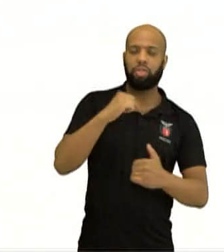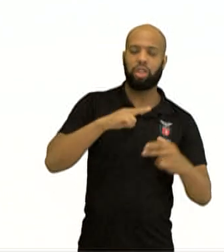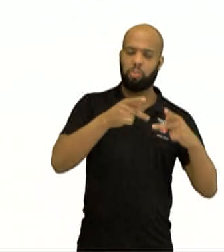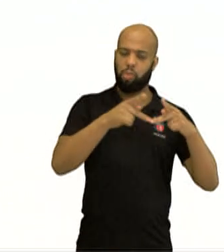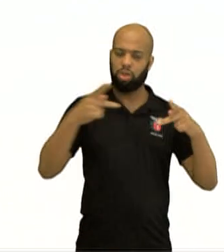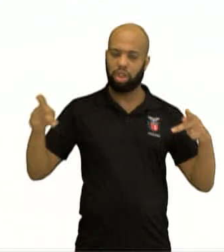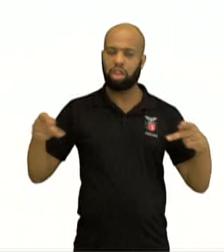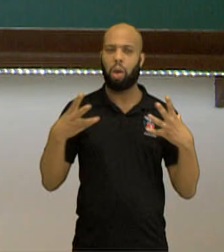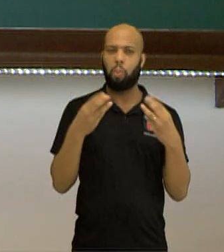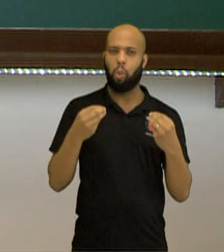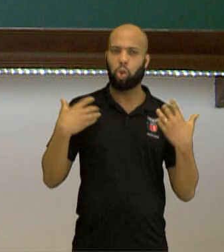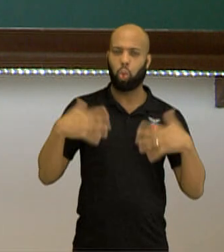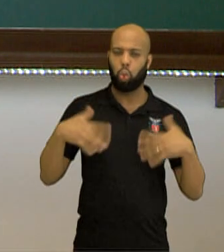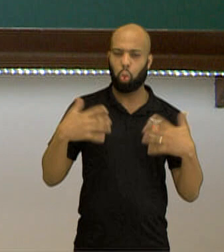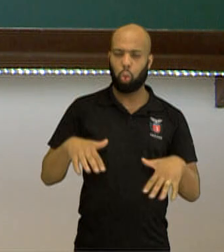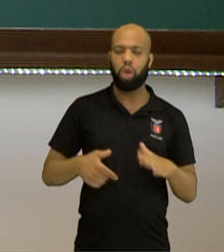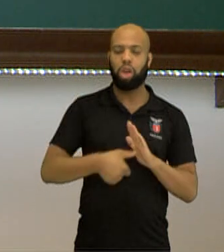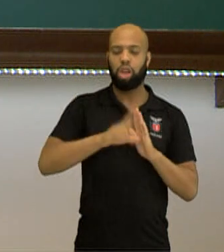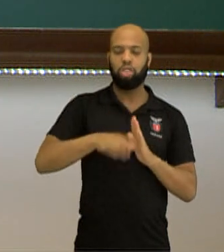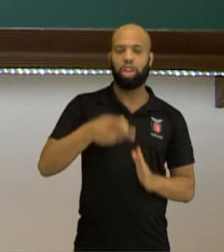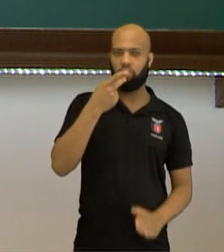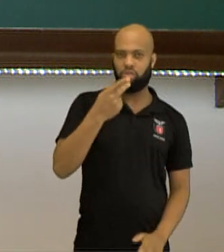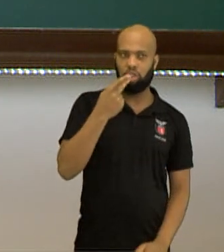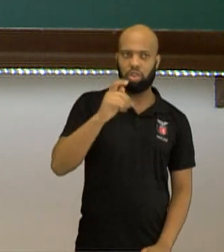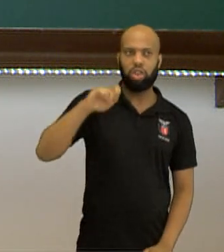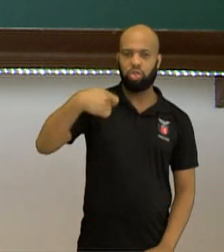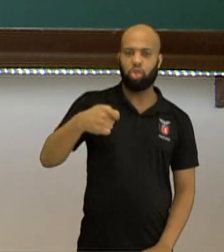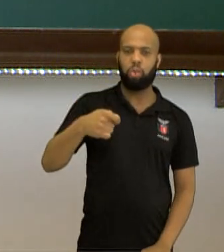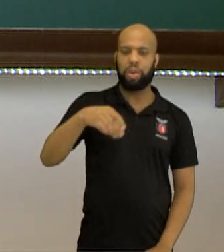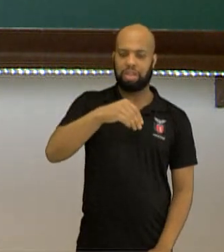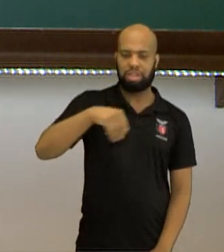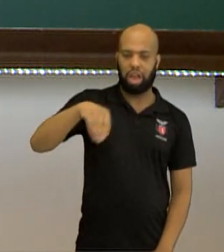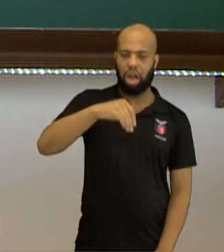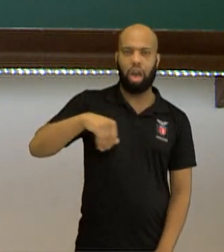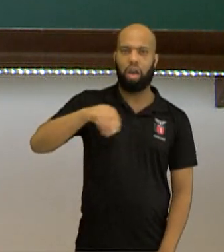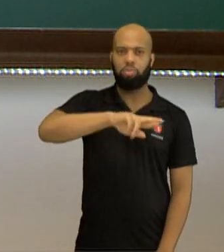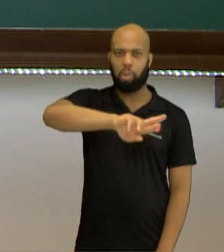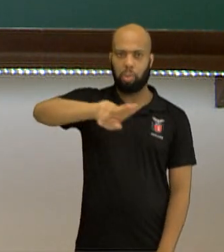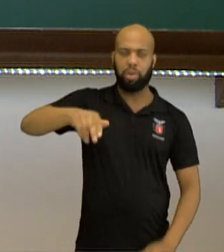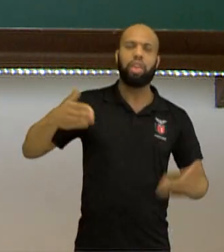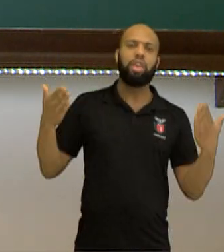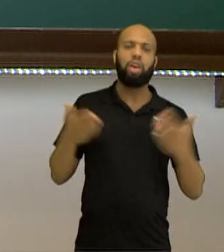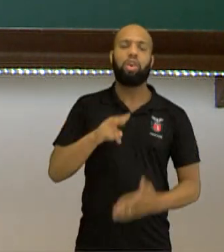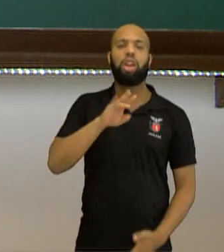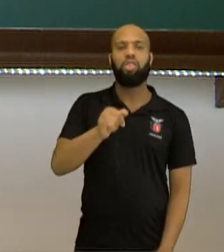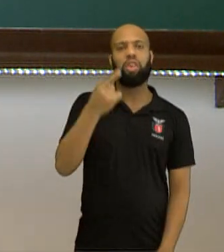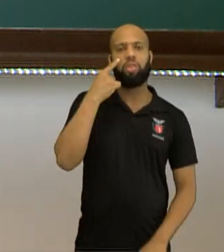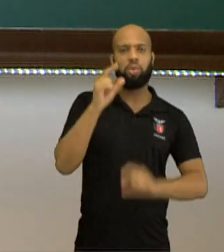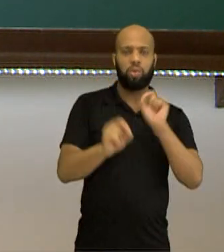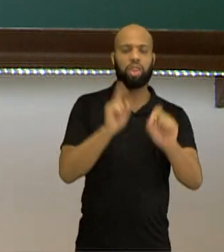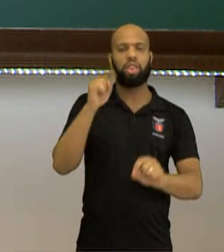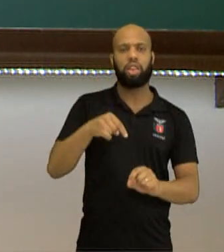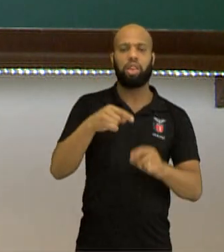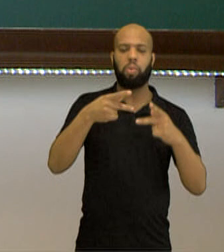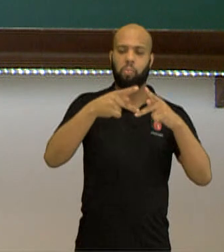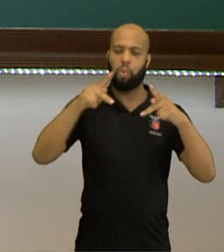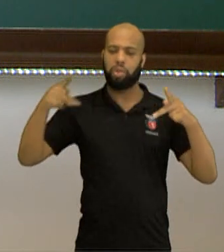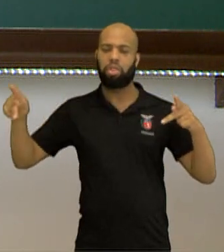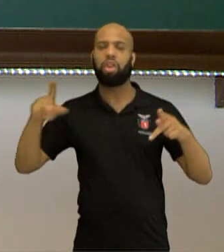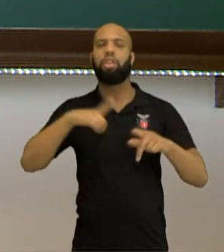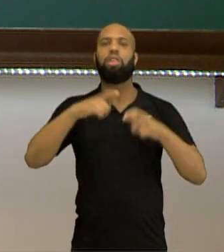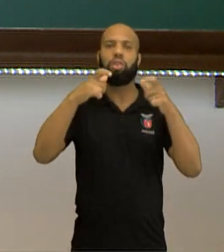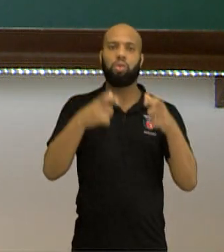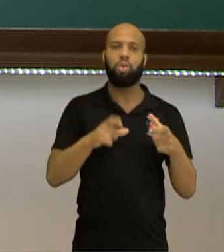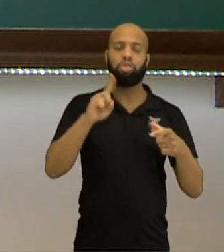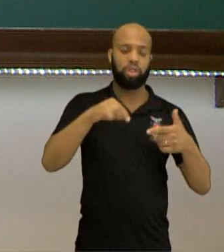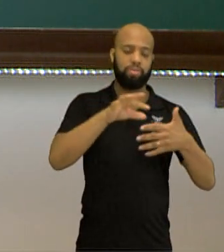em proteínas. Agora, em geral, a gente falou ali no comecinho sobre sais minerais. Muito bem, agora a gente vai ver sobre proteínas. Então, a gente vai ter proteína